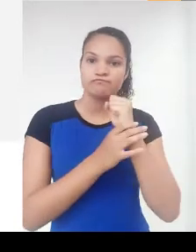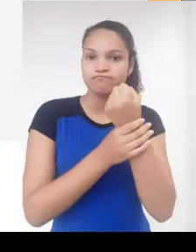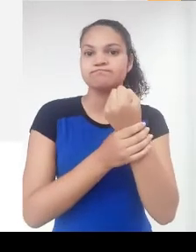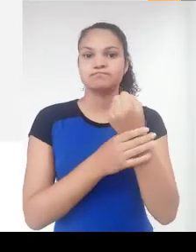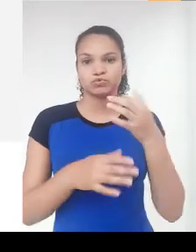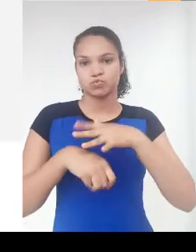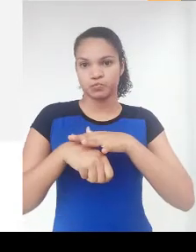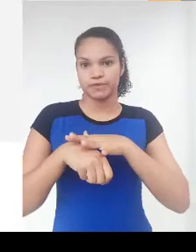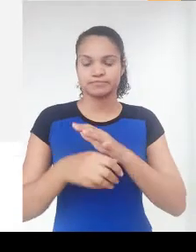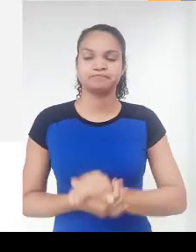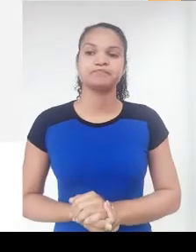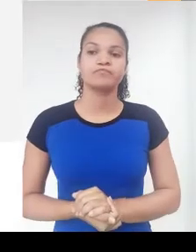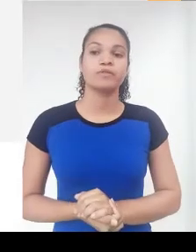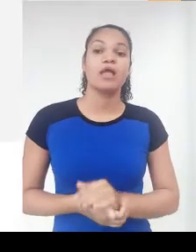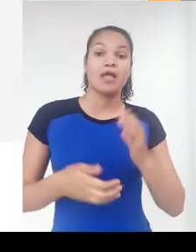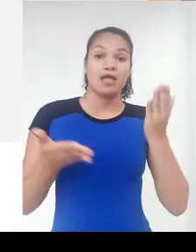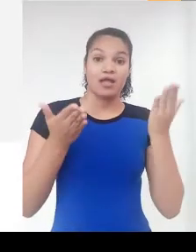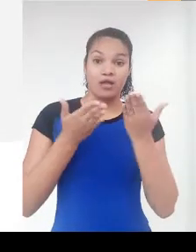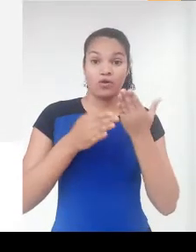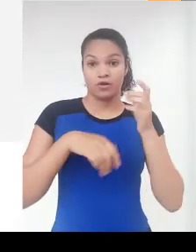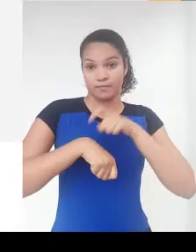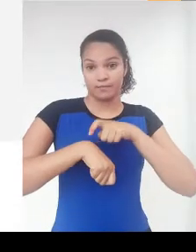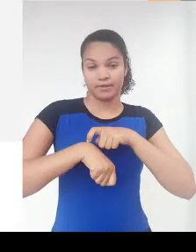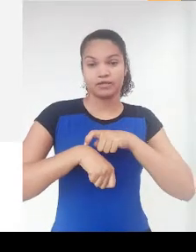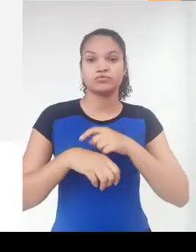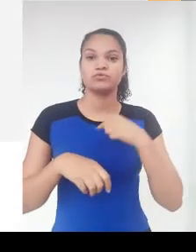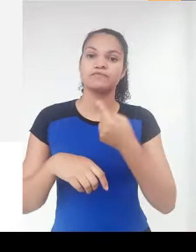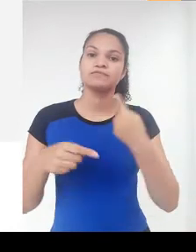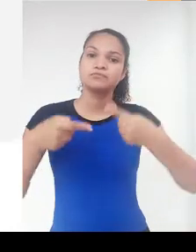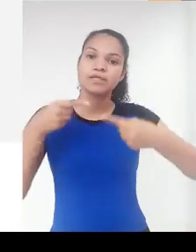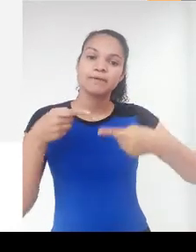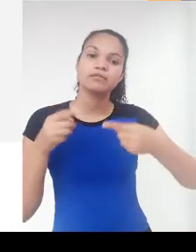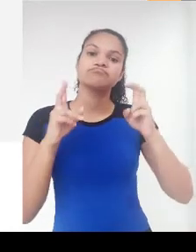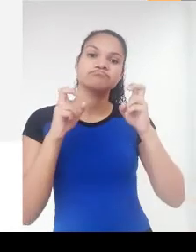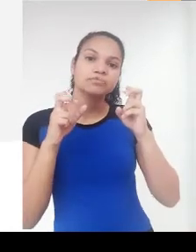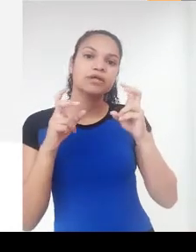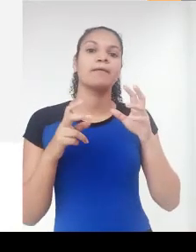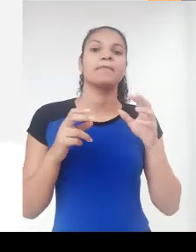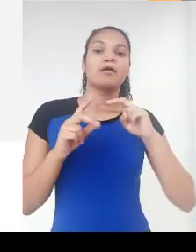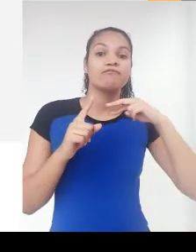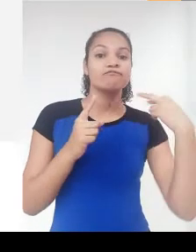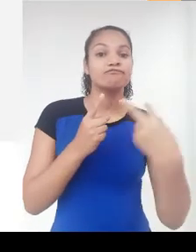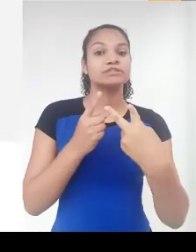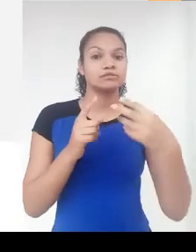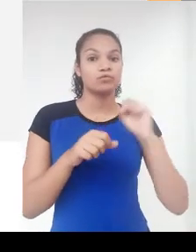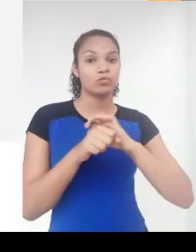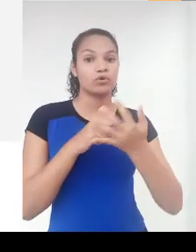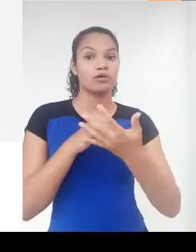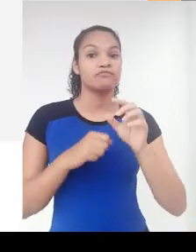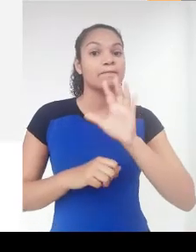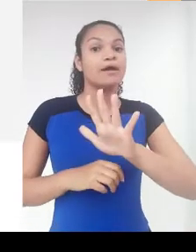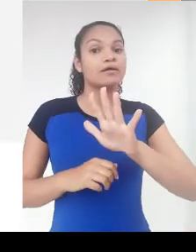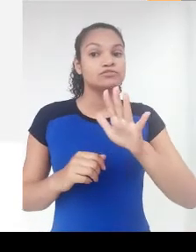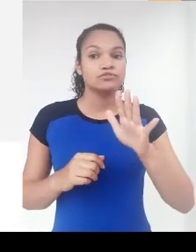doenças. Neste momento, a gente vai discutir rapidamente a perspectiva do coronavírus no sentido de